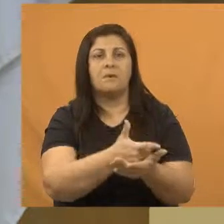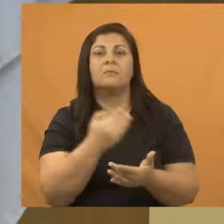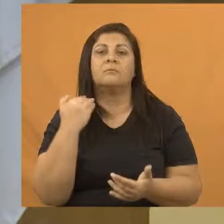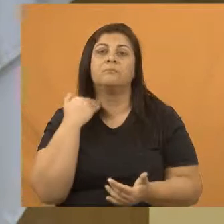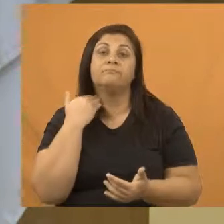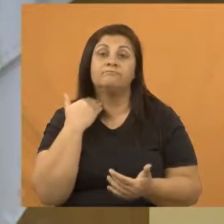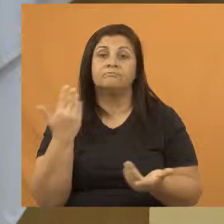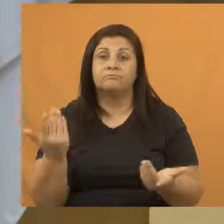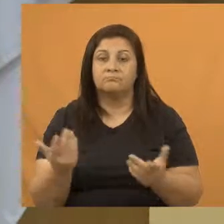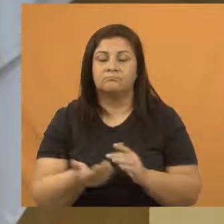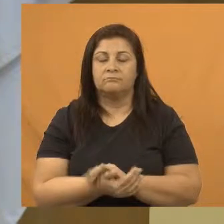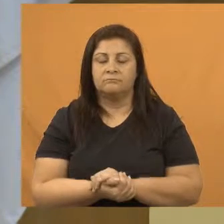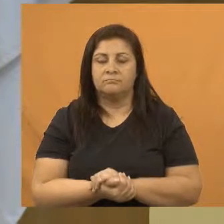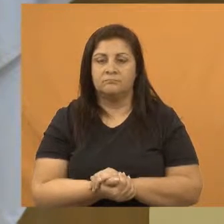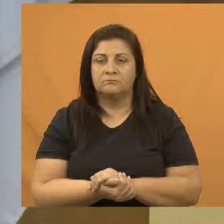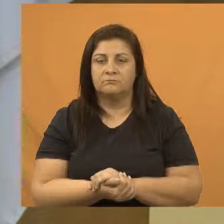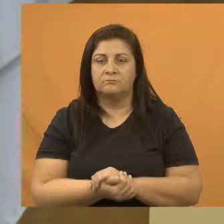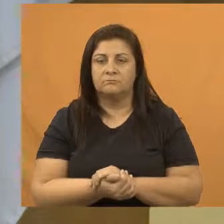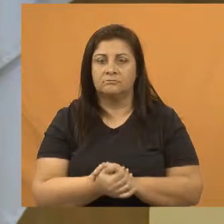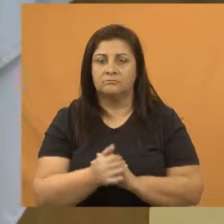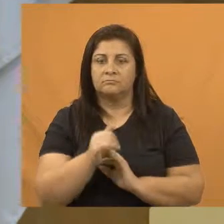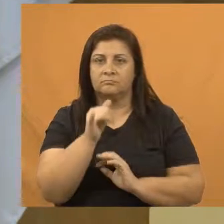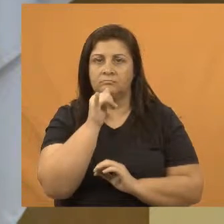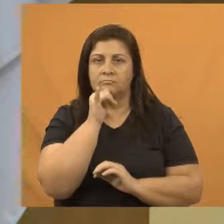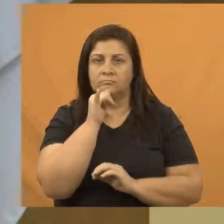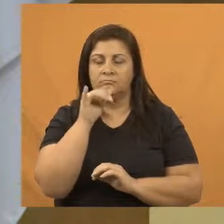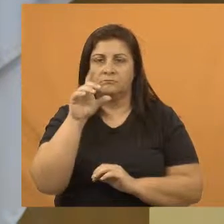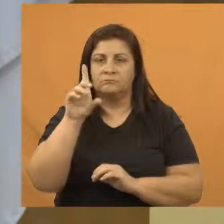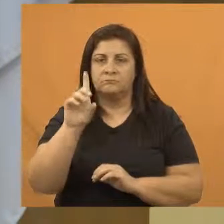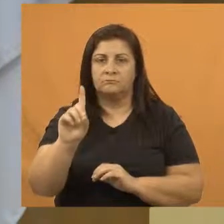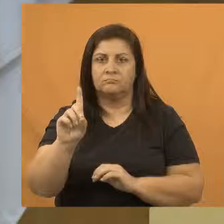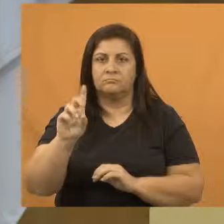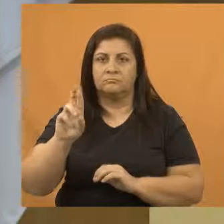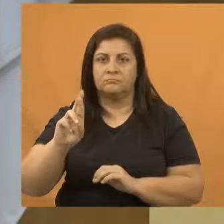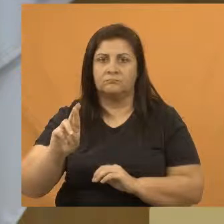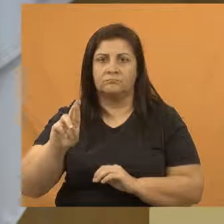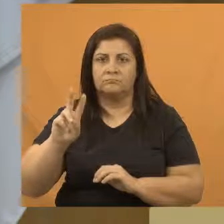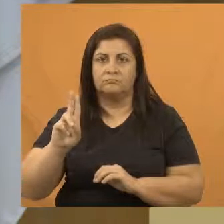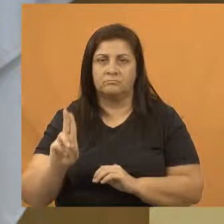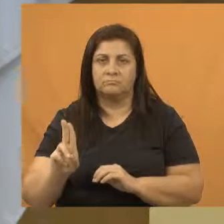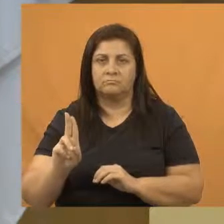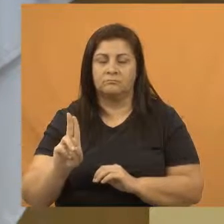caso da DRU, a famosa DRU,